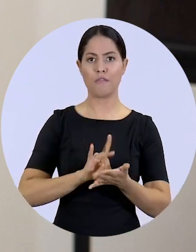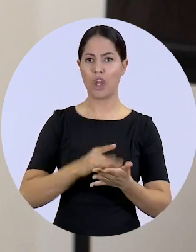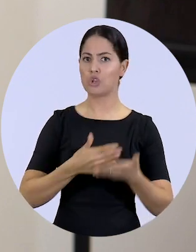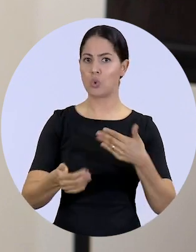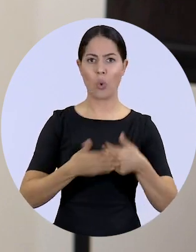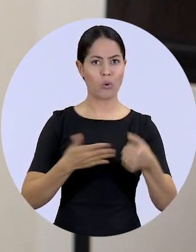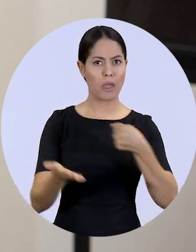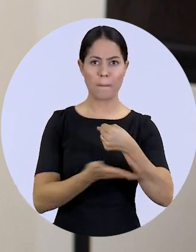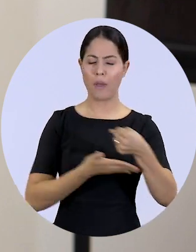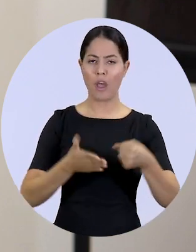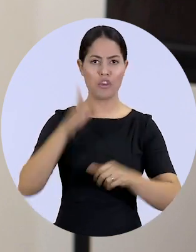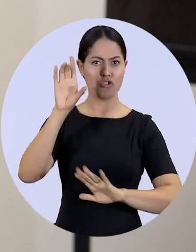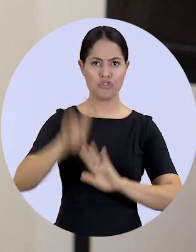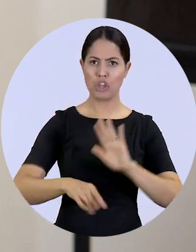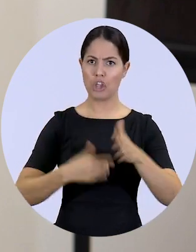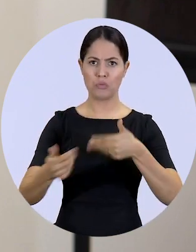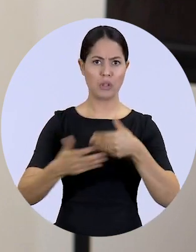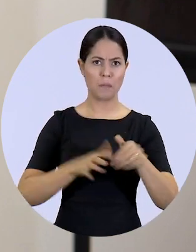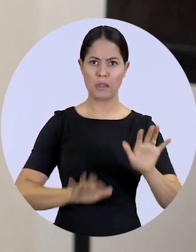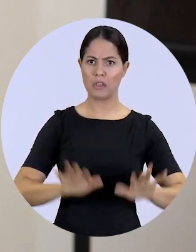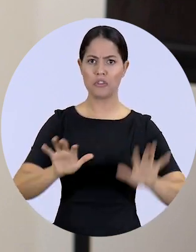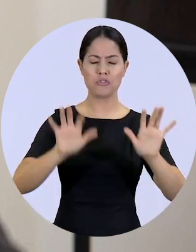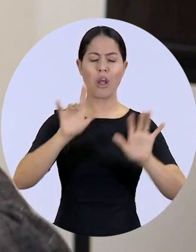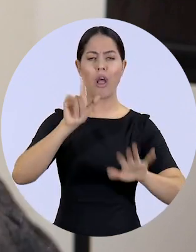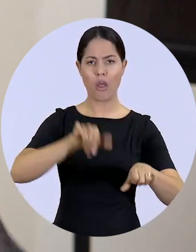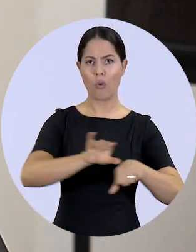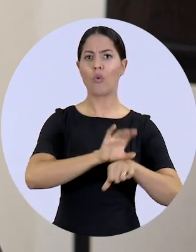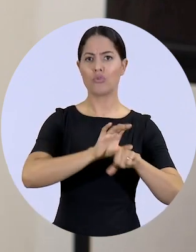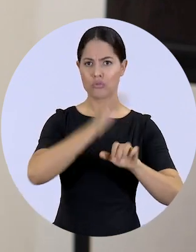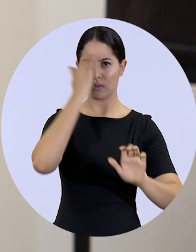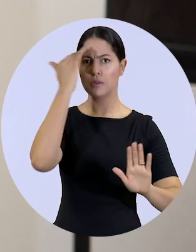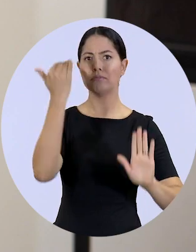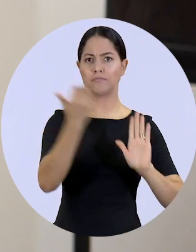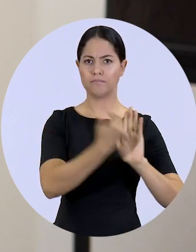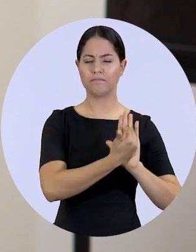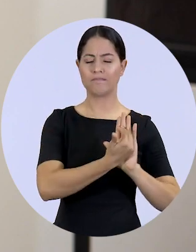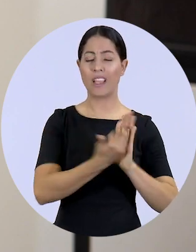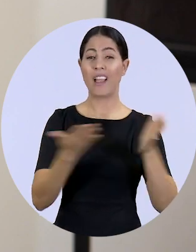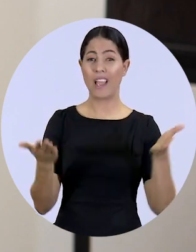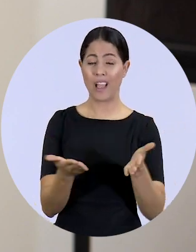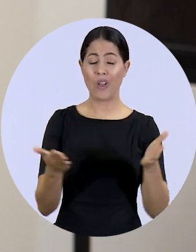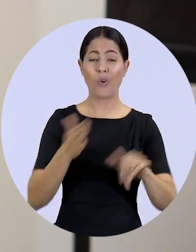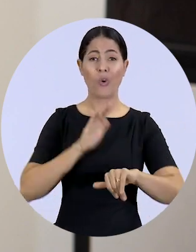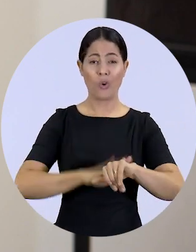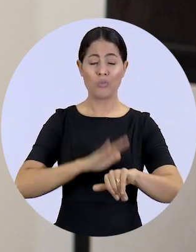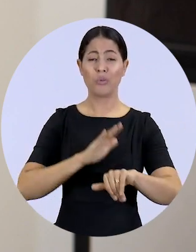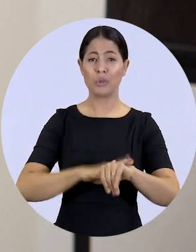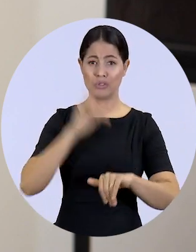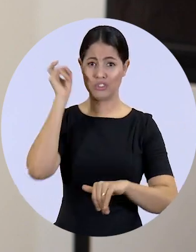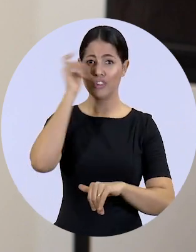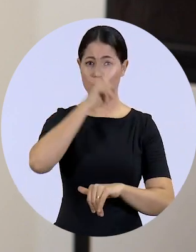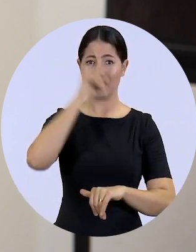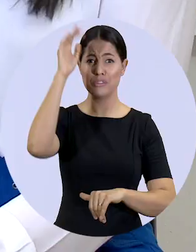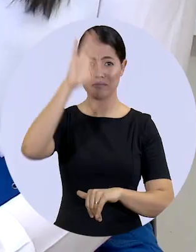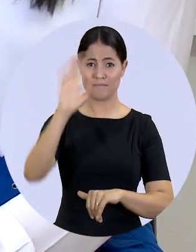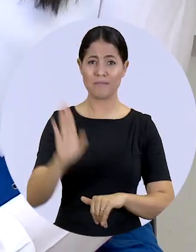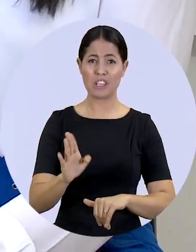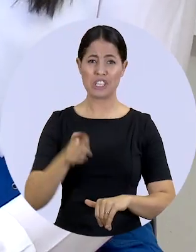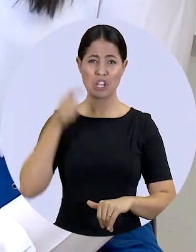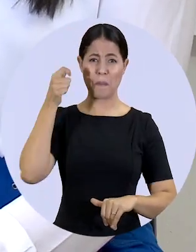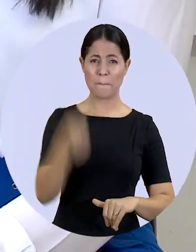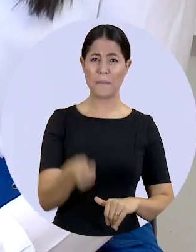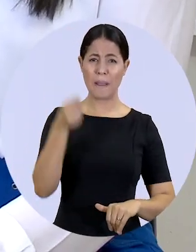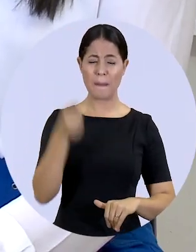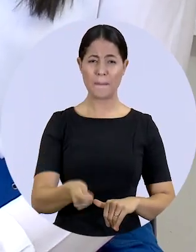a Constituição, né? Hoje, especialmente nesse momento delicado pelo qual passa o país, um momento extremamente punitivo,